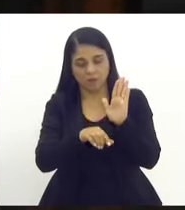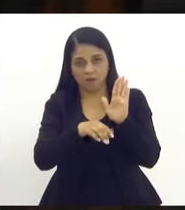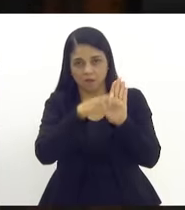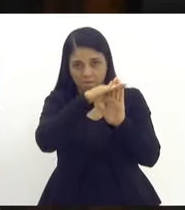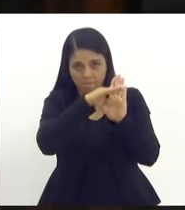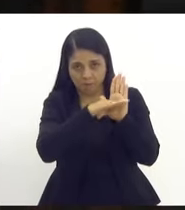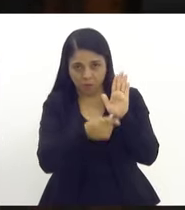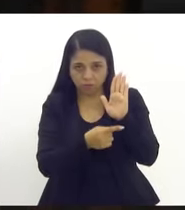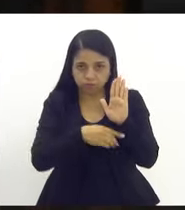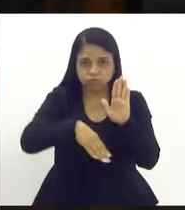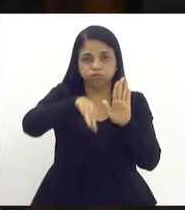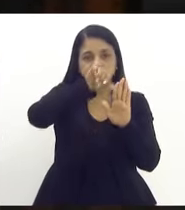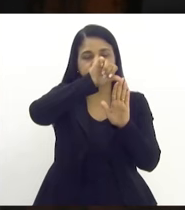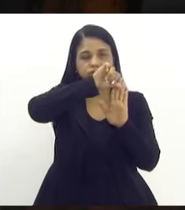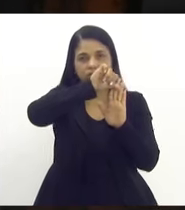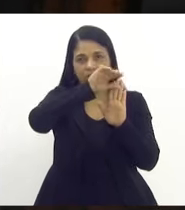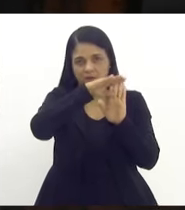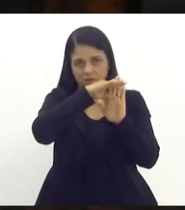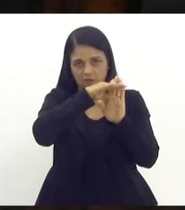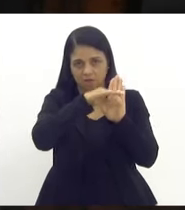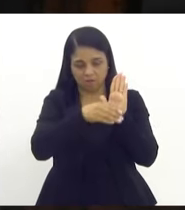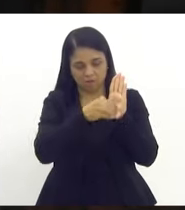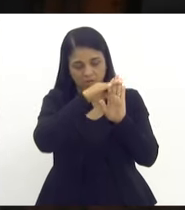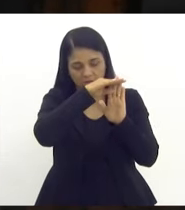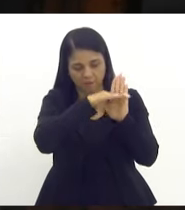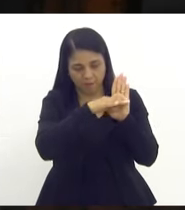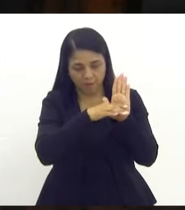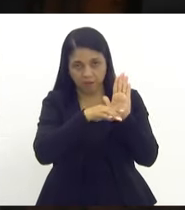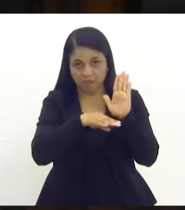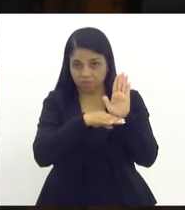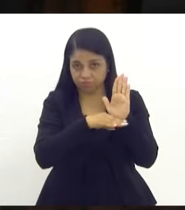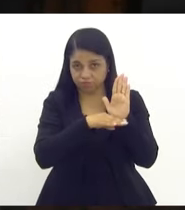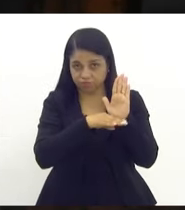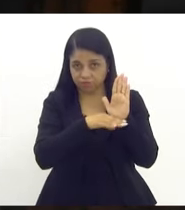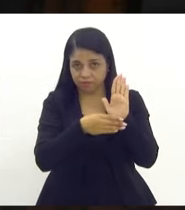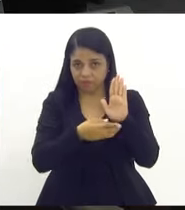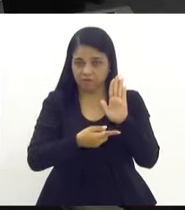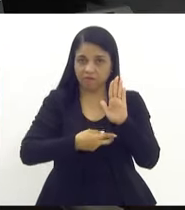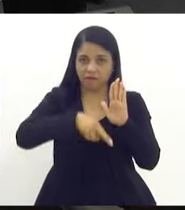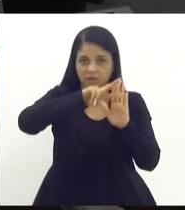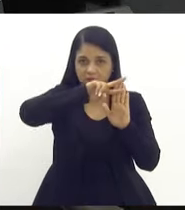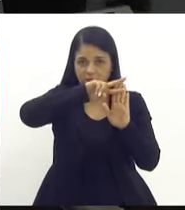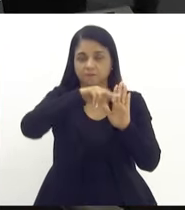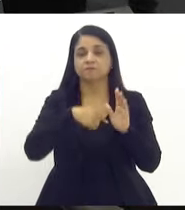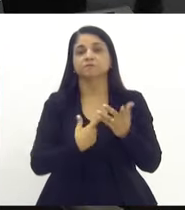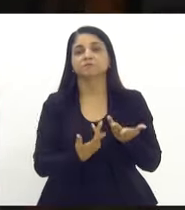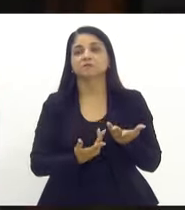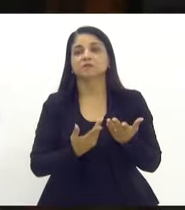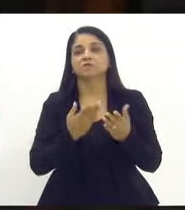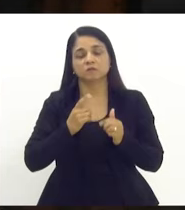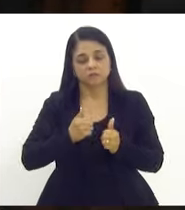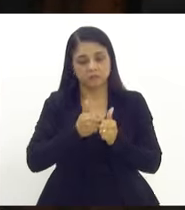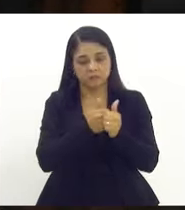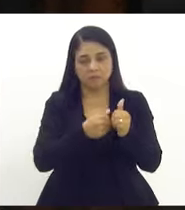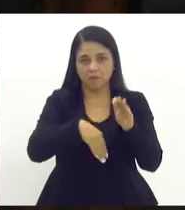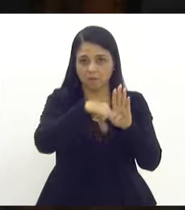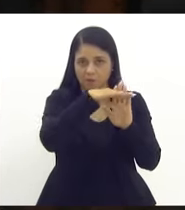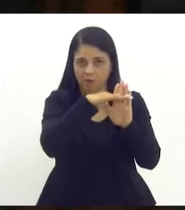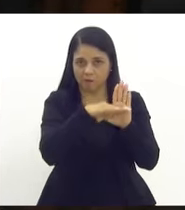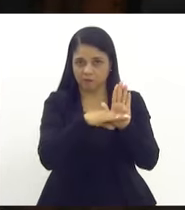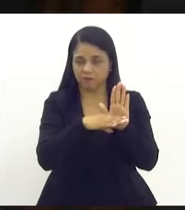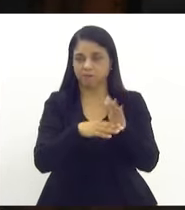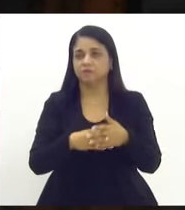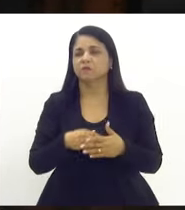pauta enquanto verifica. Sim, e a gente retorna assim tá que... Bem. Quando voltar, eu quero discutir a matéria. Então, eu vou seguir a pauta aqui questão e a gente de ordem,